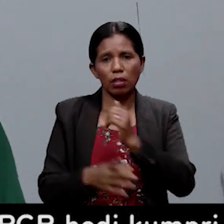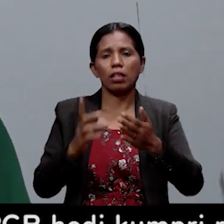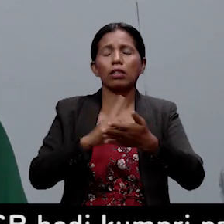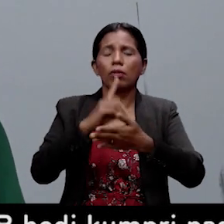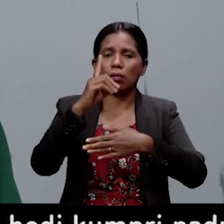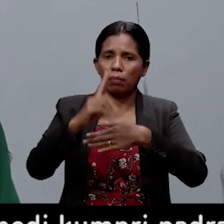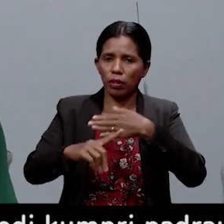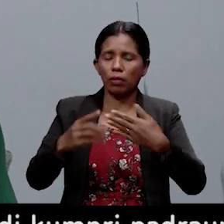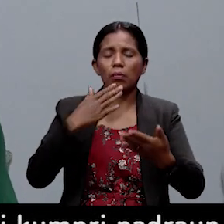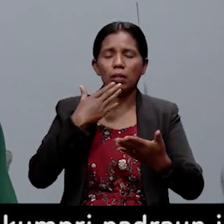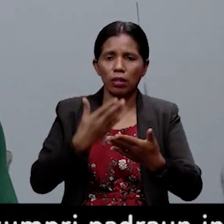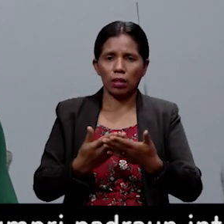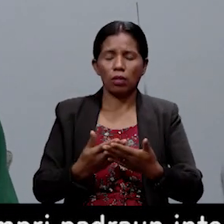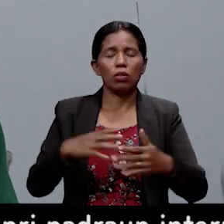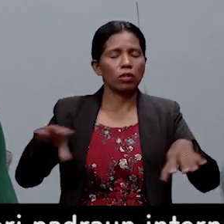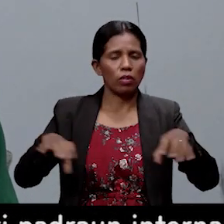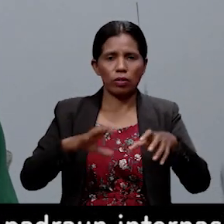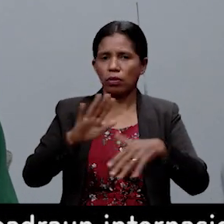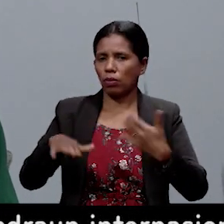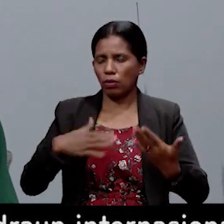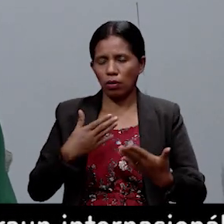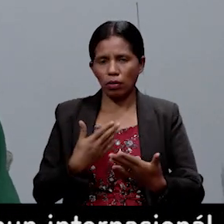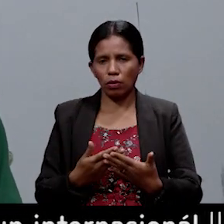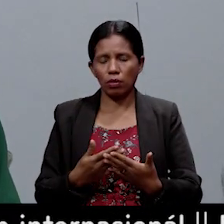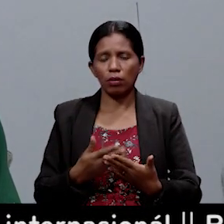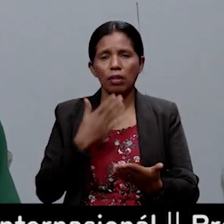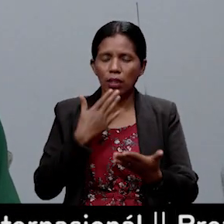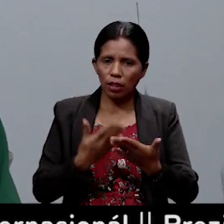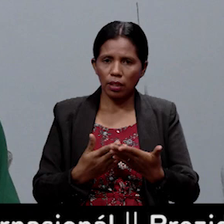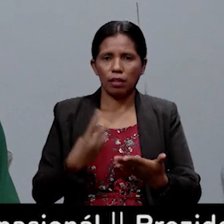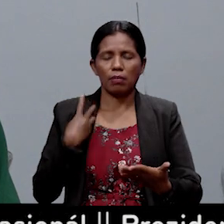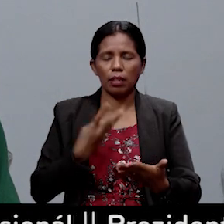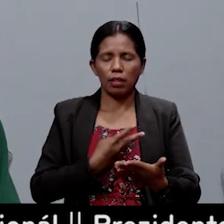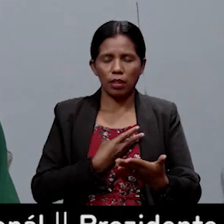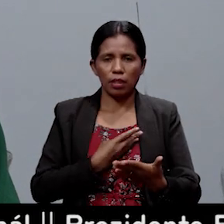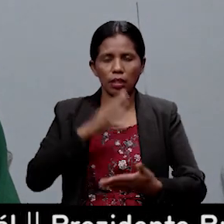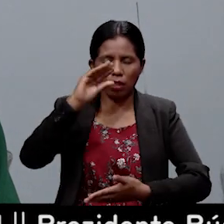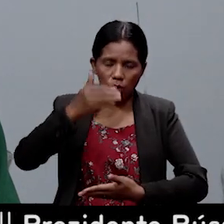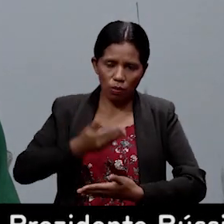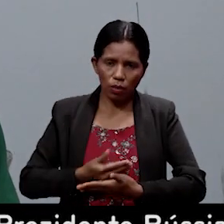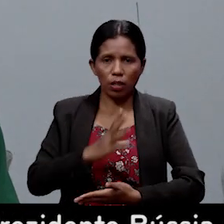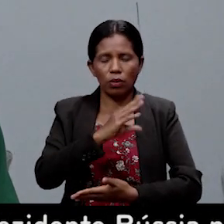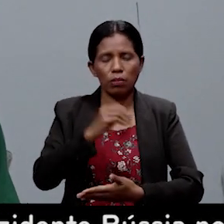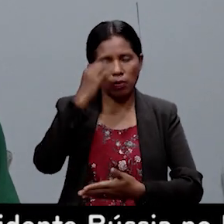ho setor todo dia baita no baita ne uan sira ne futuro.